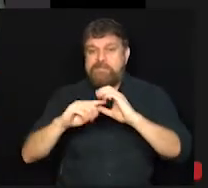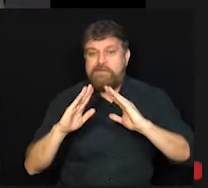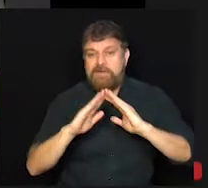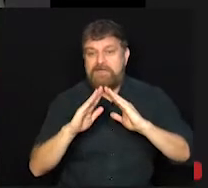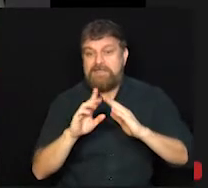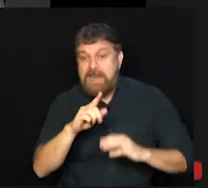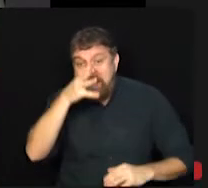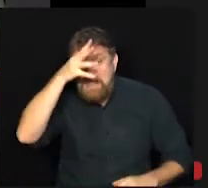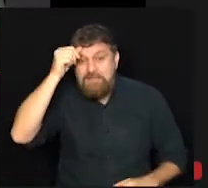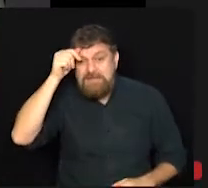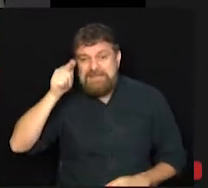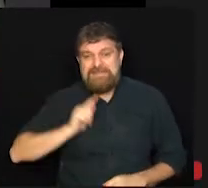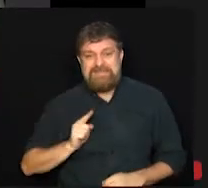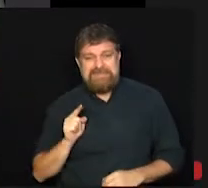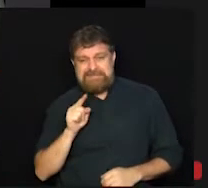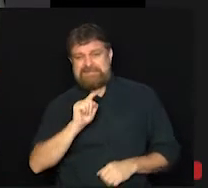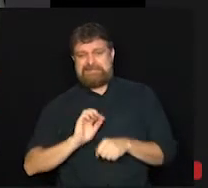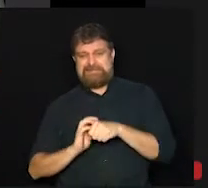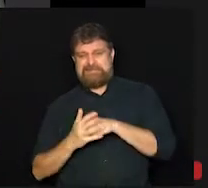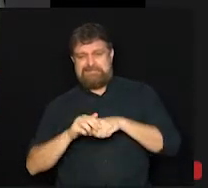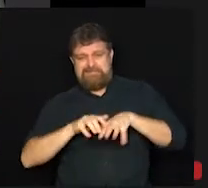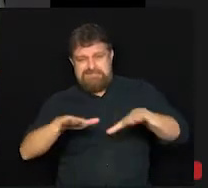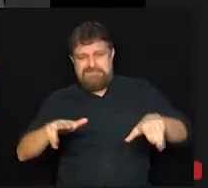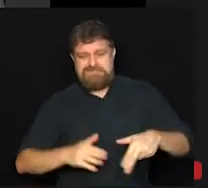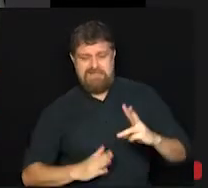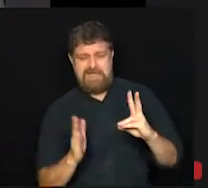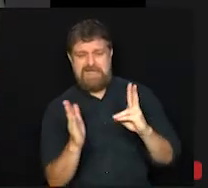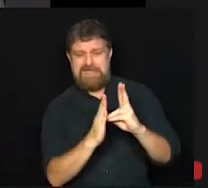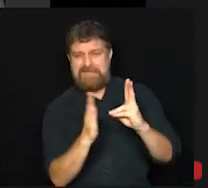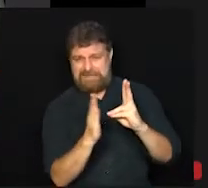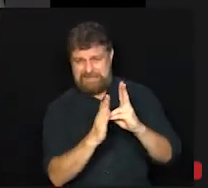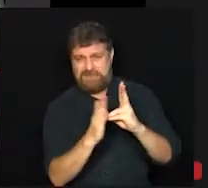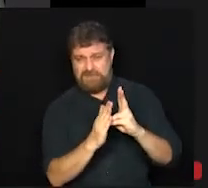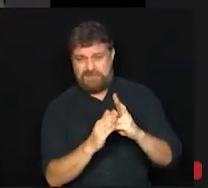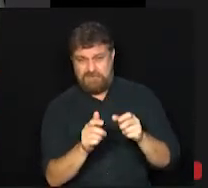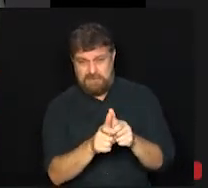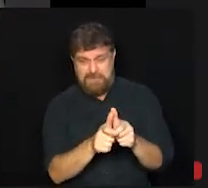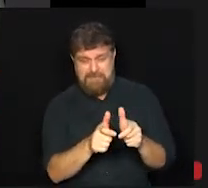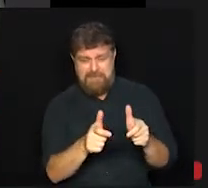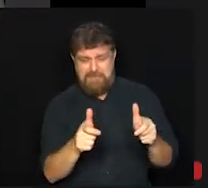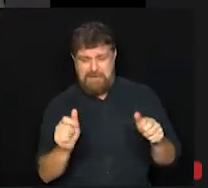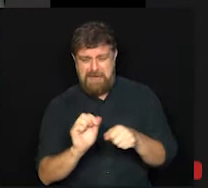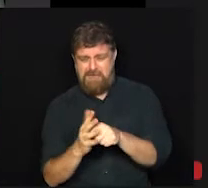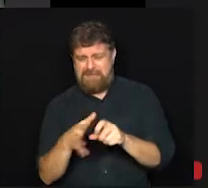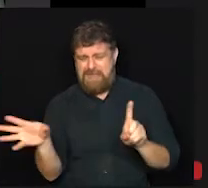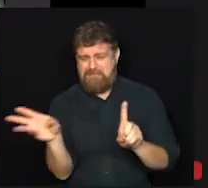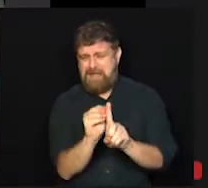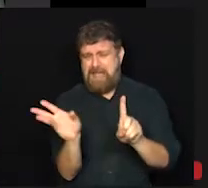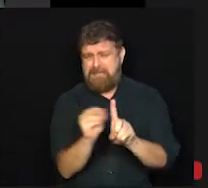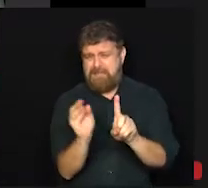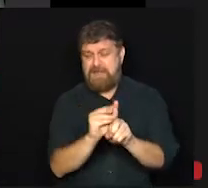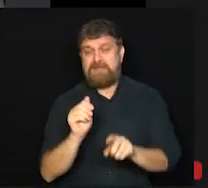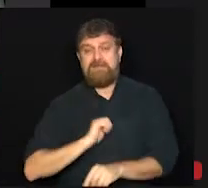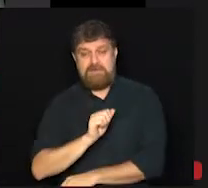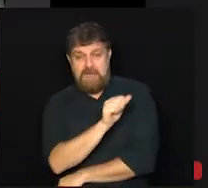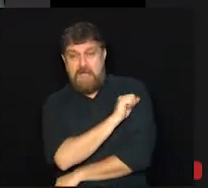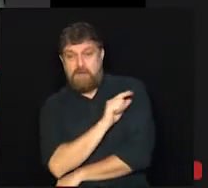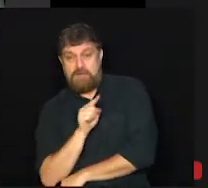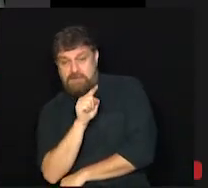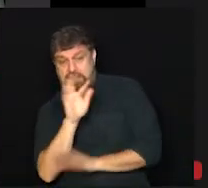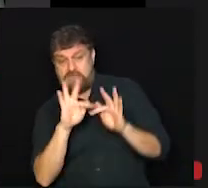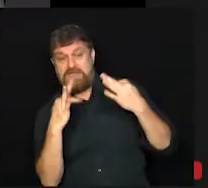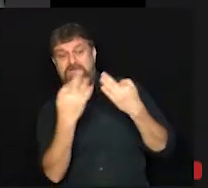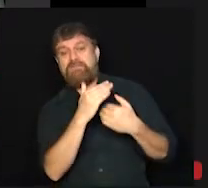houve um acometimento muito forte de tribos indígenas no começo da pandemia, e muitos dos nossos alunos tiveram parentes, inclusive,